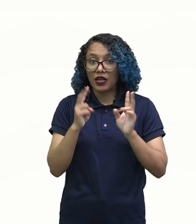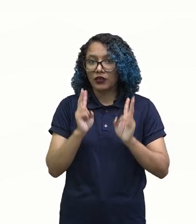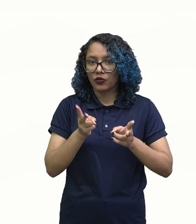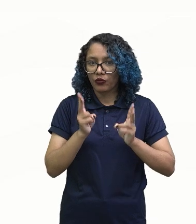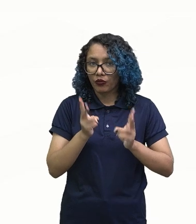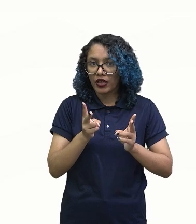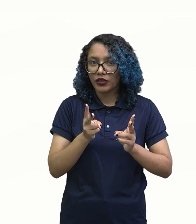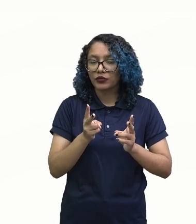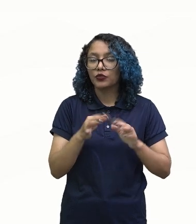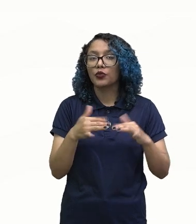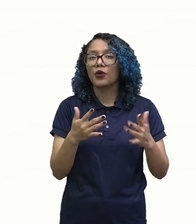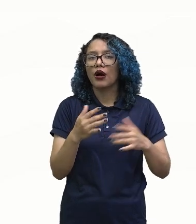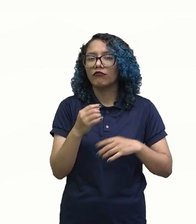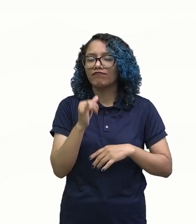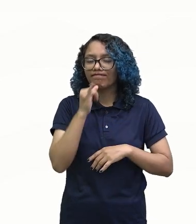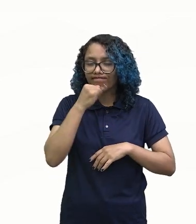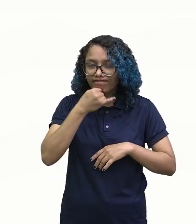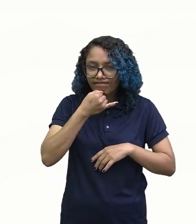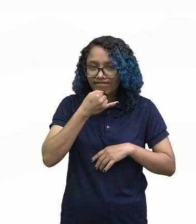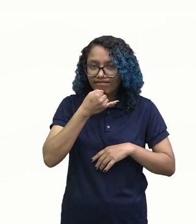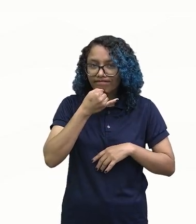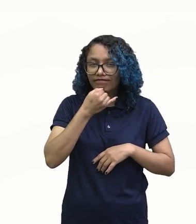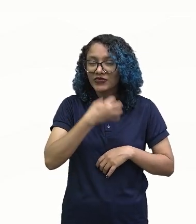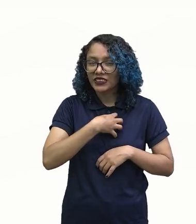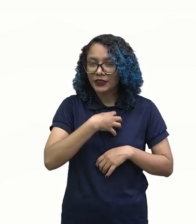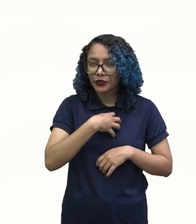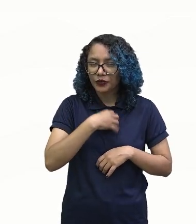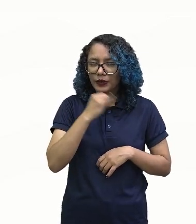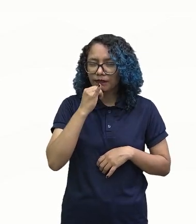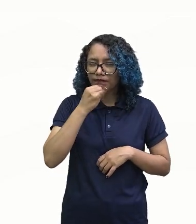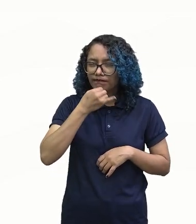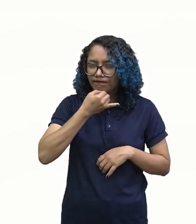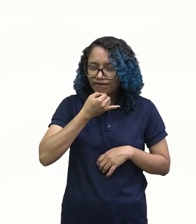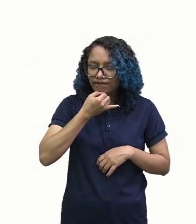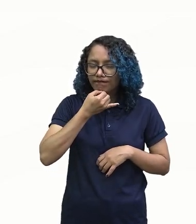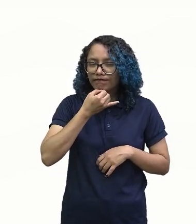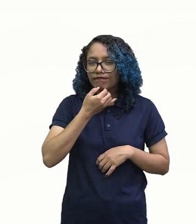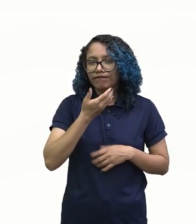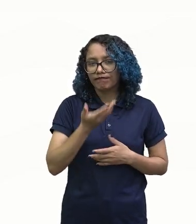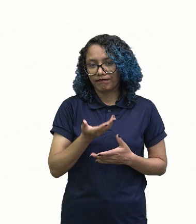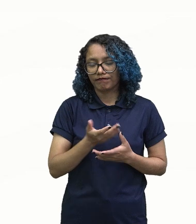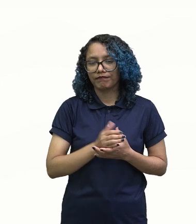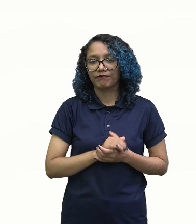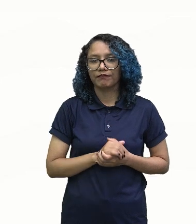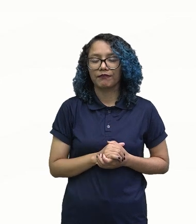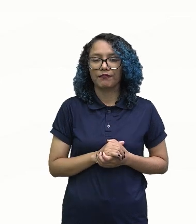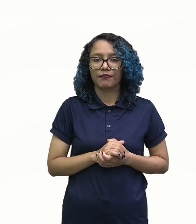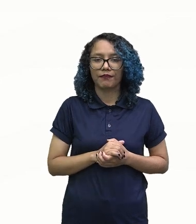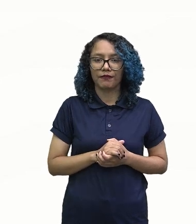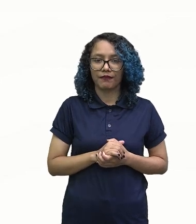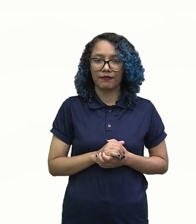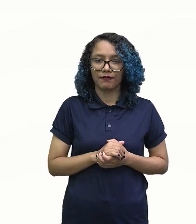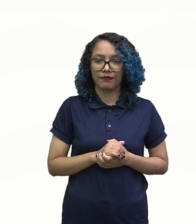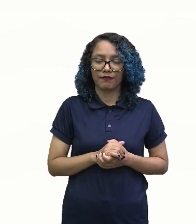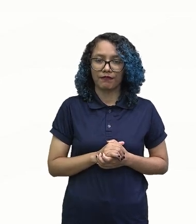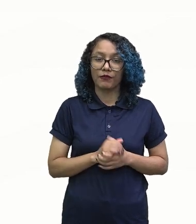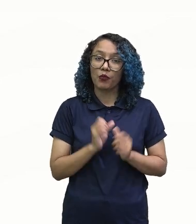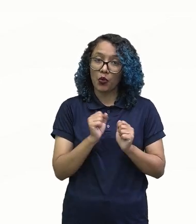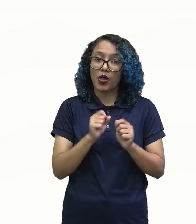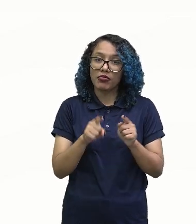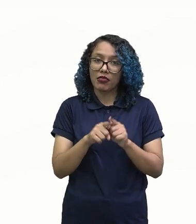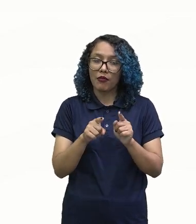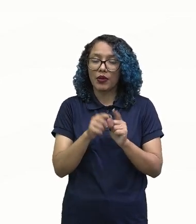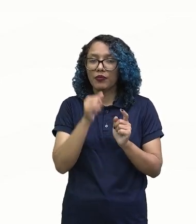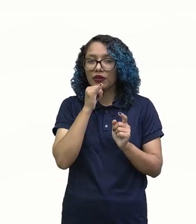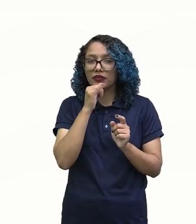de tristeza, né? Um estado de entristecer, um estado de entristecimento, também poderíamos colocar